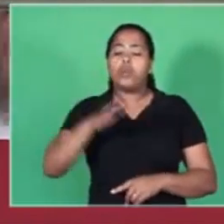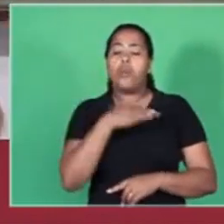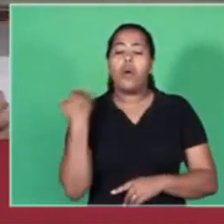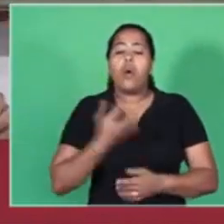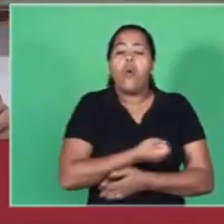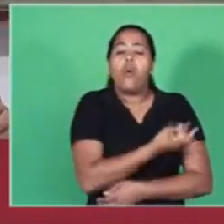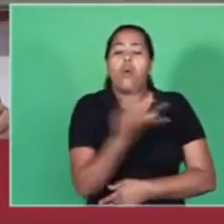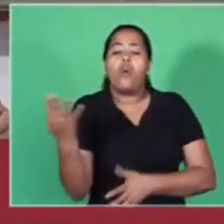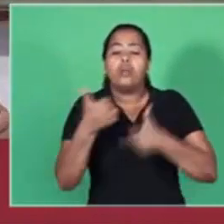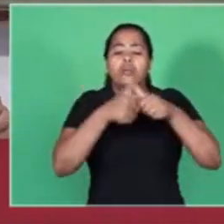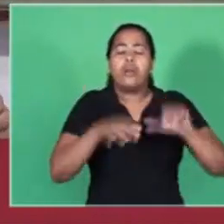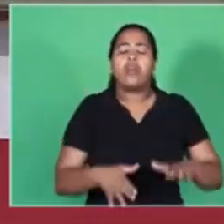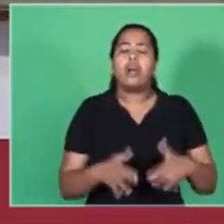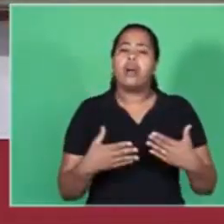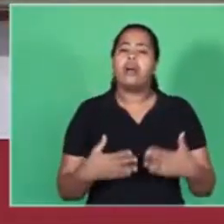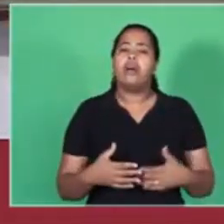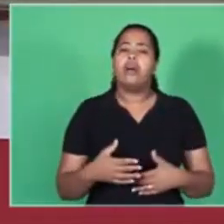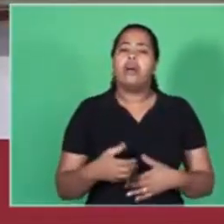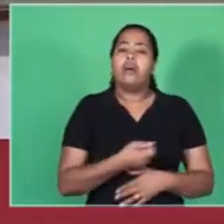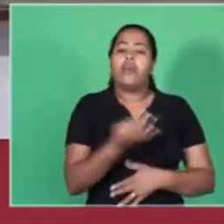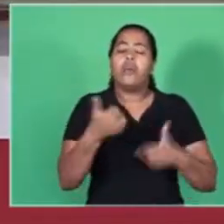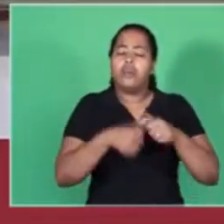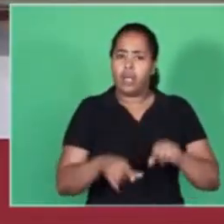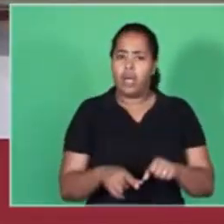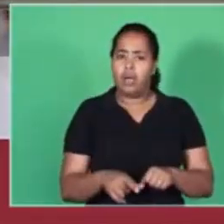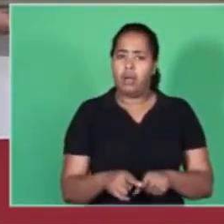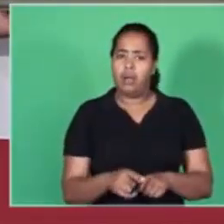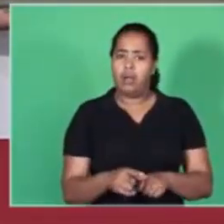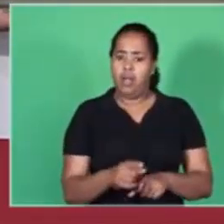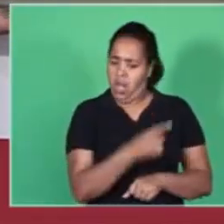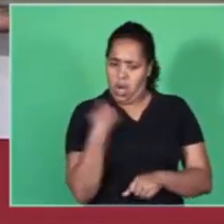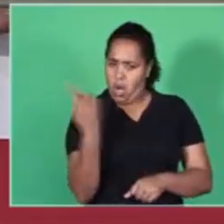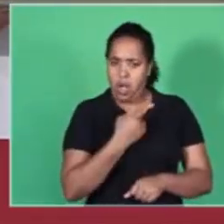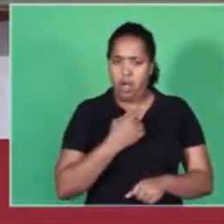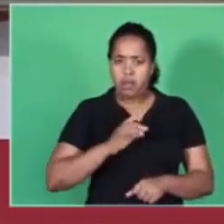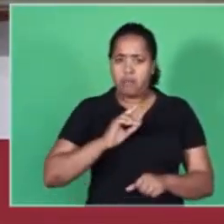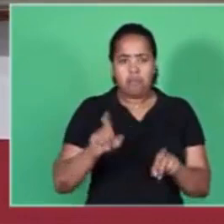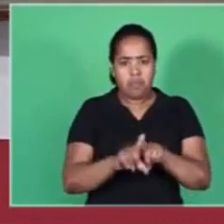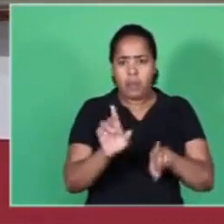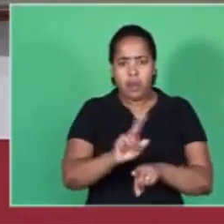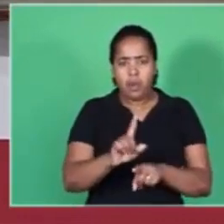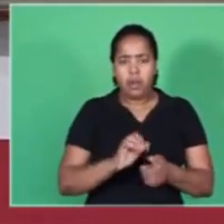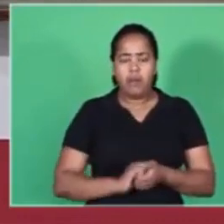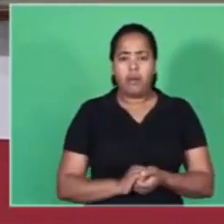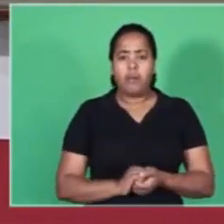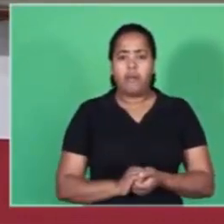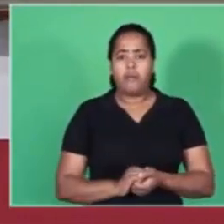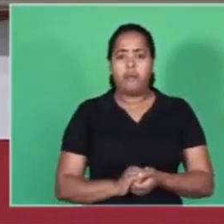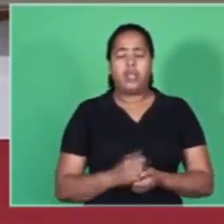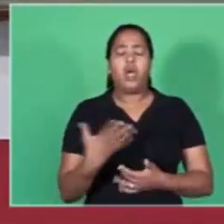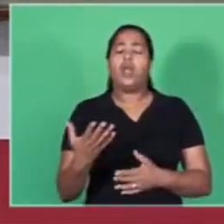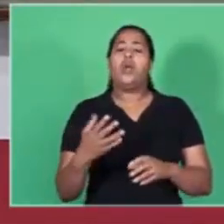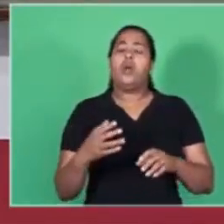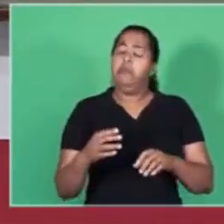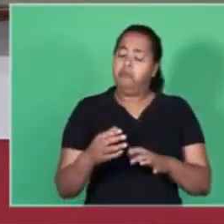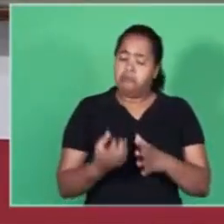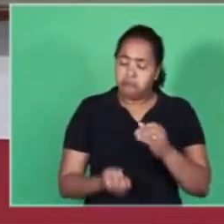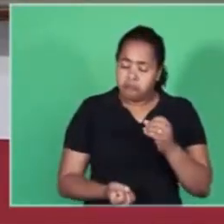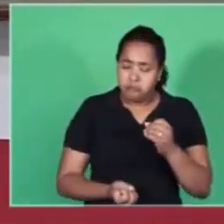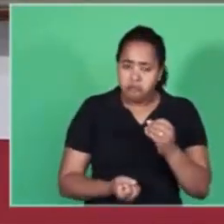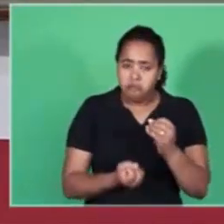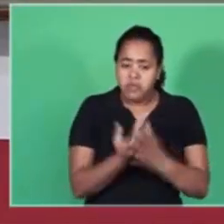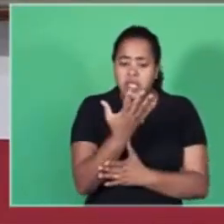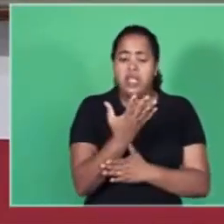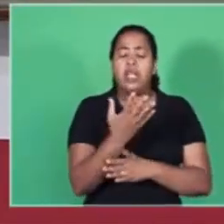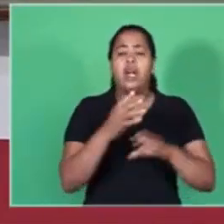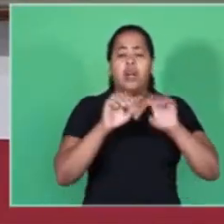nós. Então a discussão, um povo simples que estava ali, criaram um seminário de centenário, botando só esse